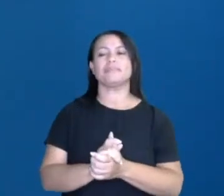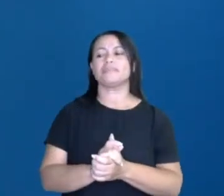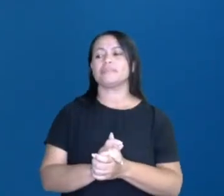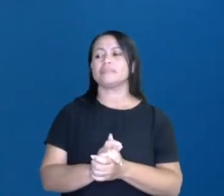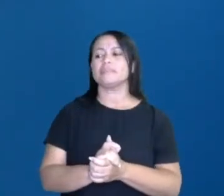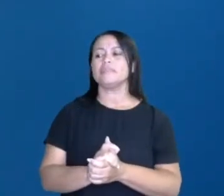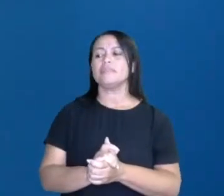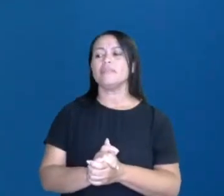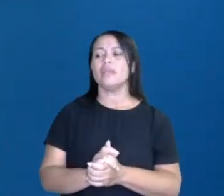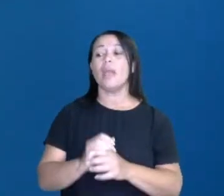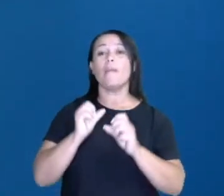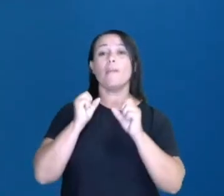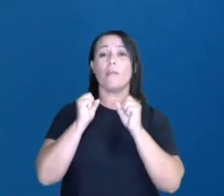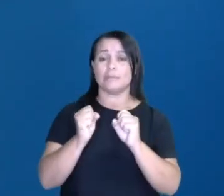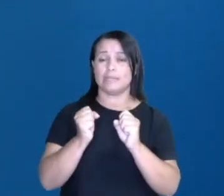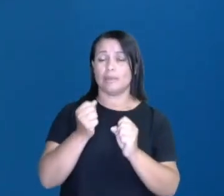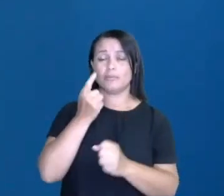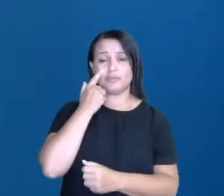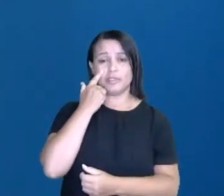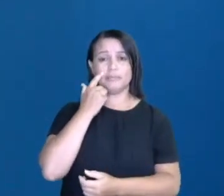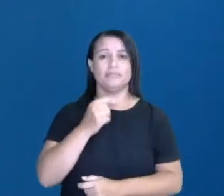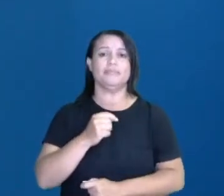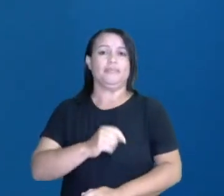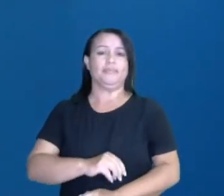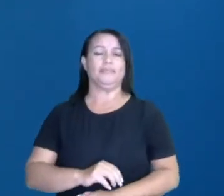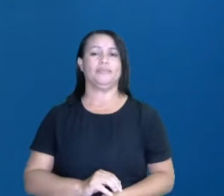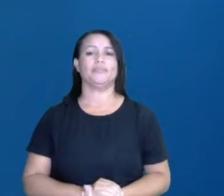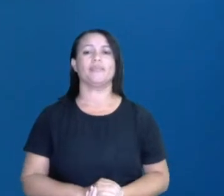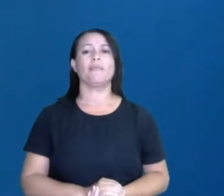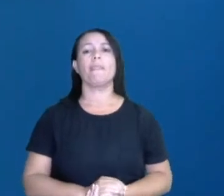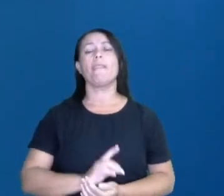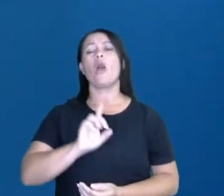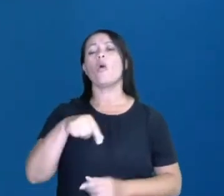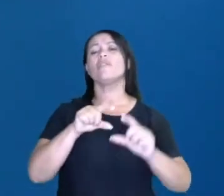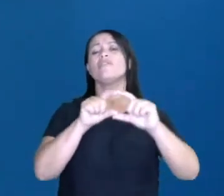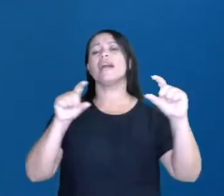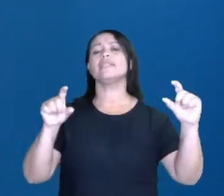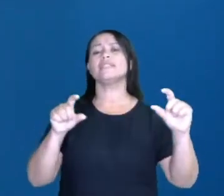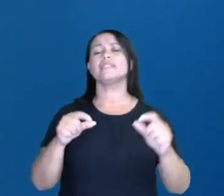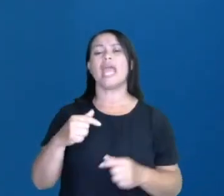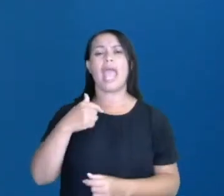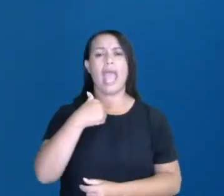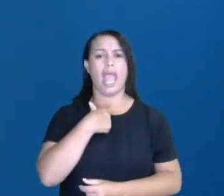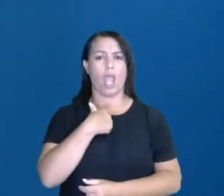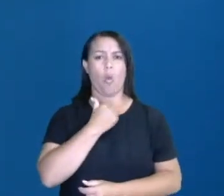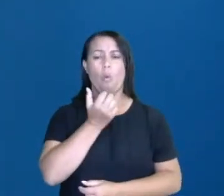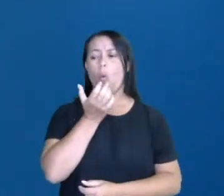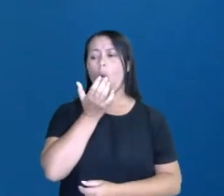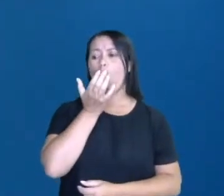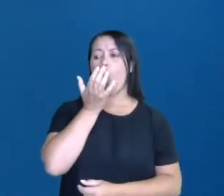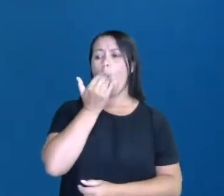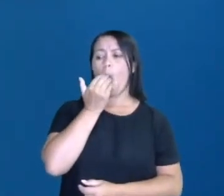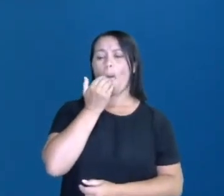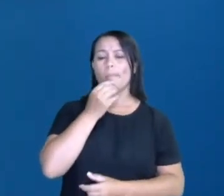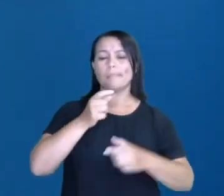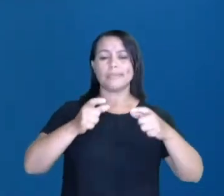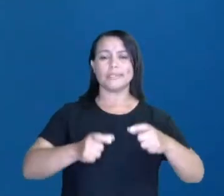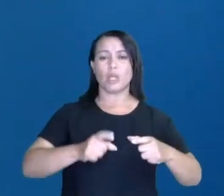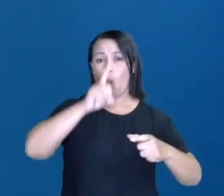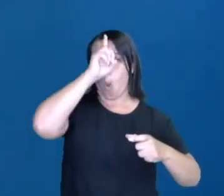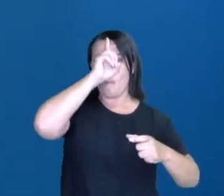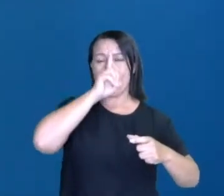que a gente pode começar a trabalhar. A seguinte frase: eu comi um melão